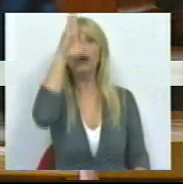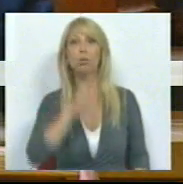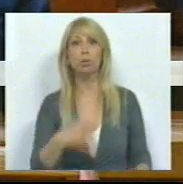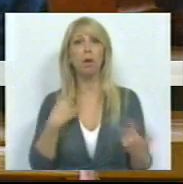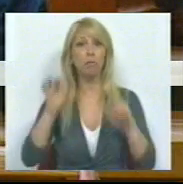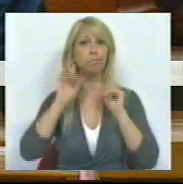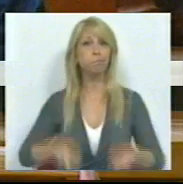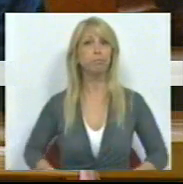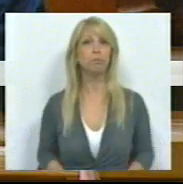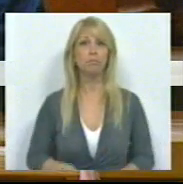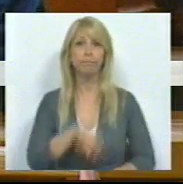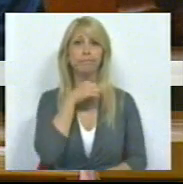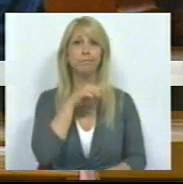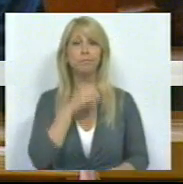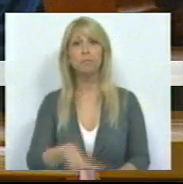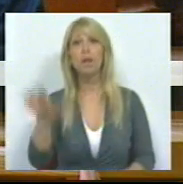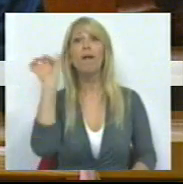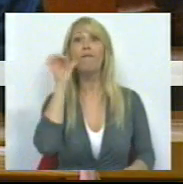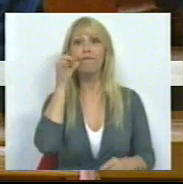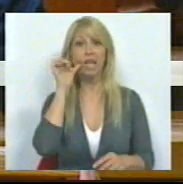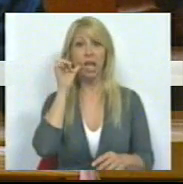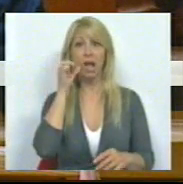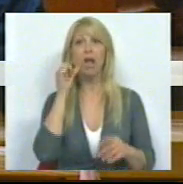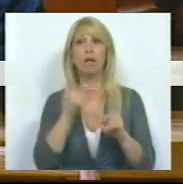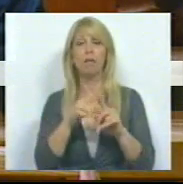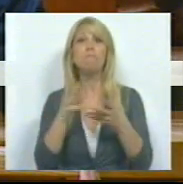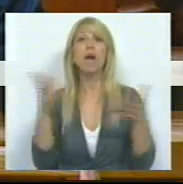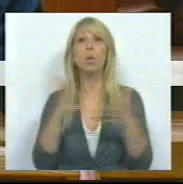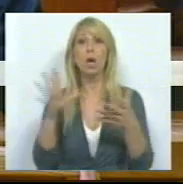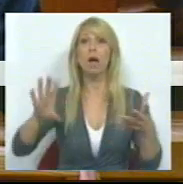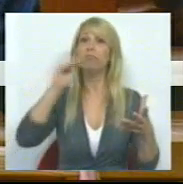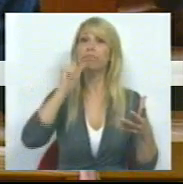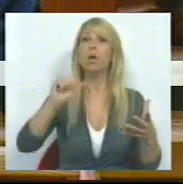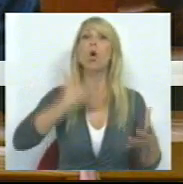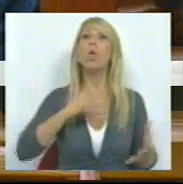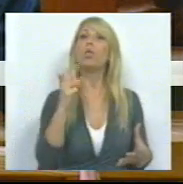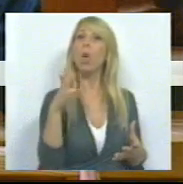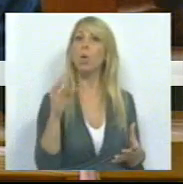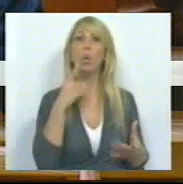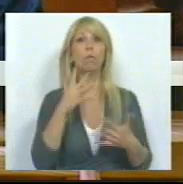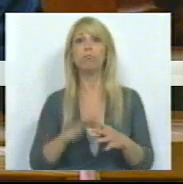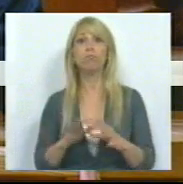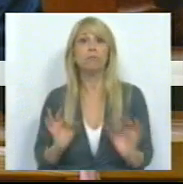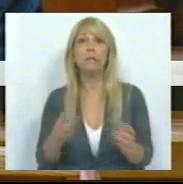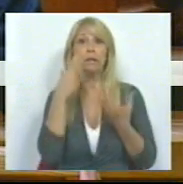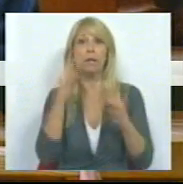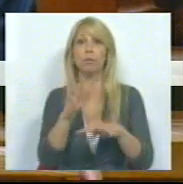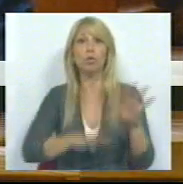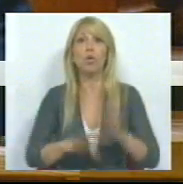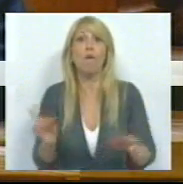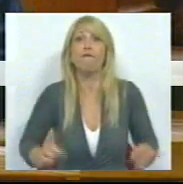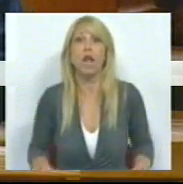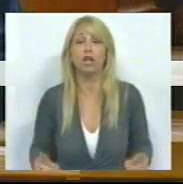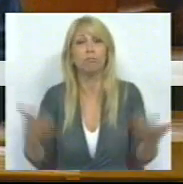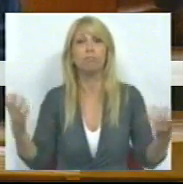carrasco. Na vinha, na grande maioria dos casos e na região do Douro, pura e simplesmente não se fez. E nos hortofrutícolas como